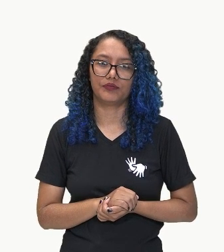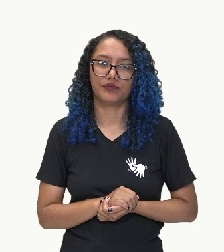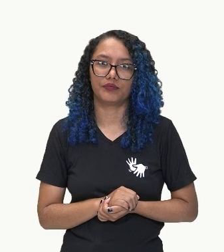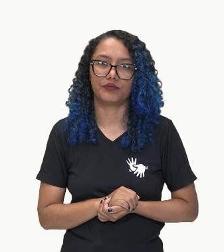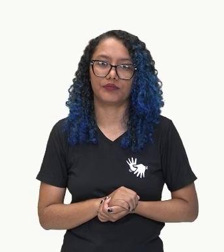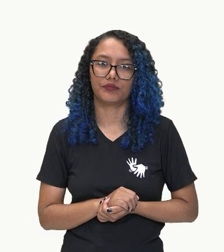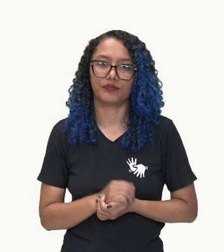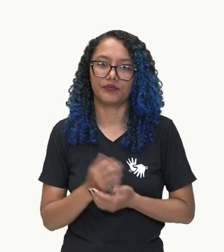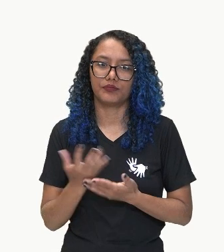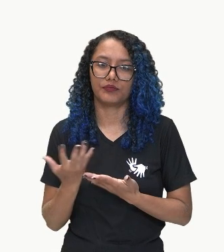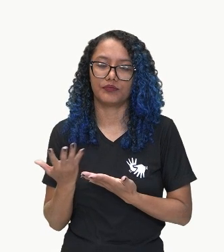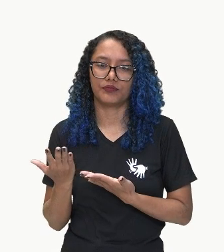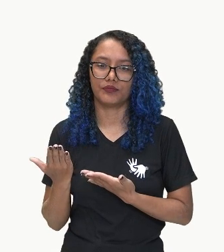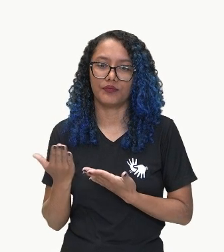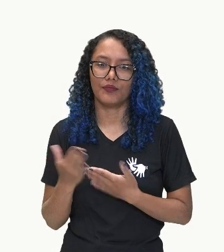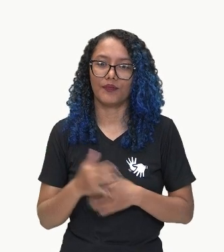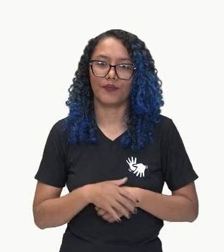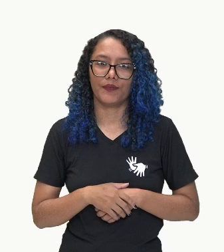aí, ó,